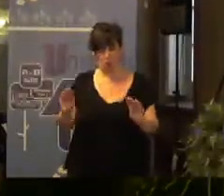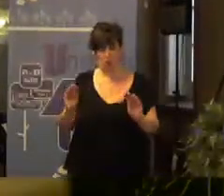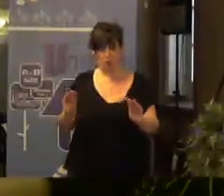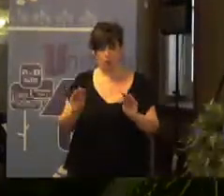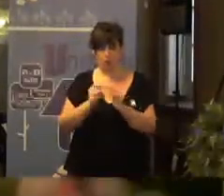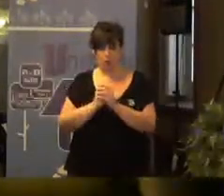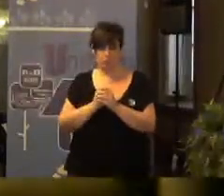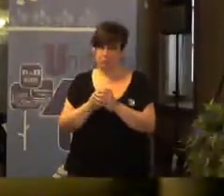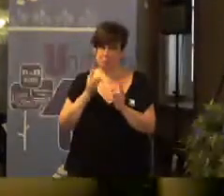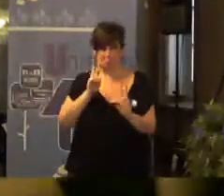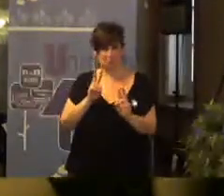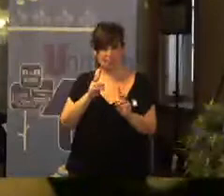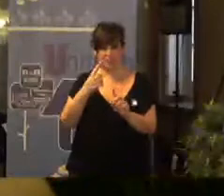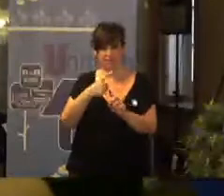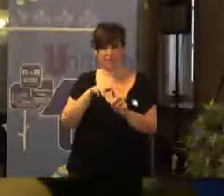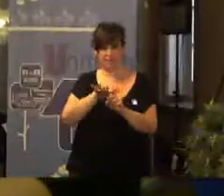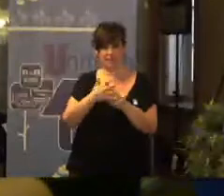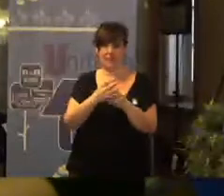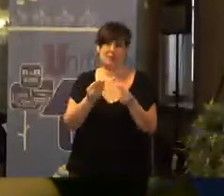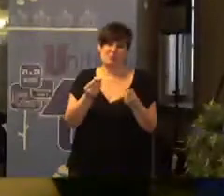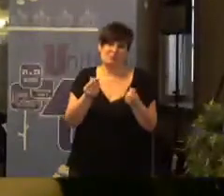que é circunstancial, não é?